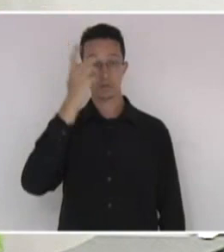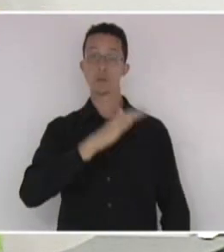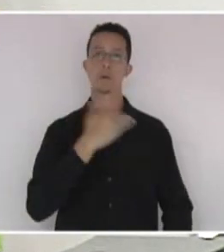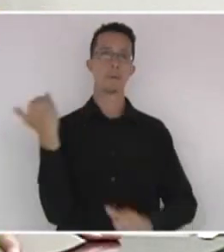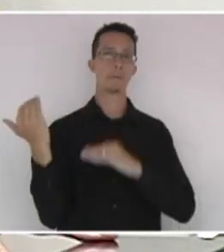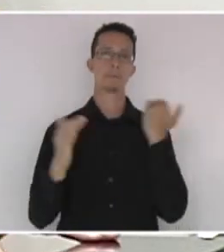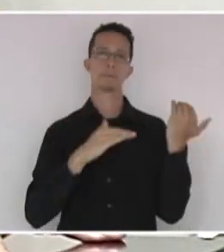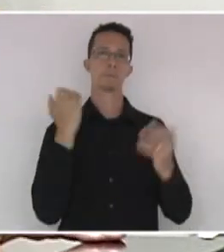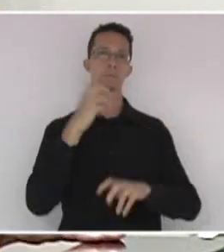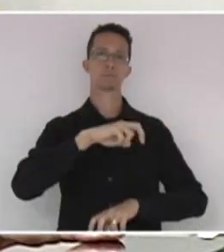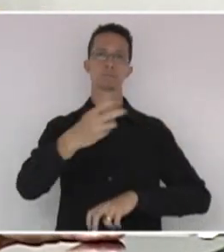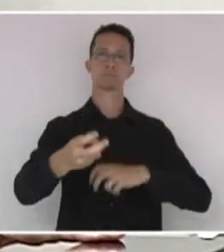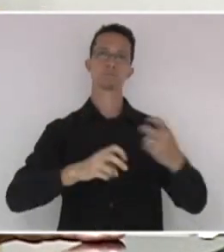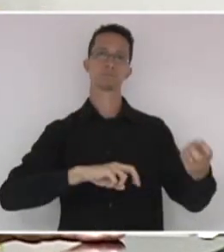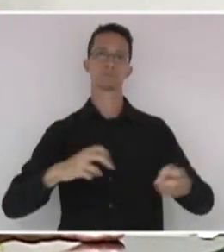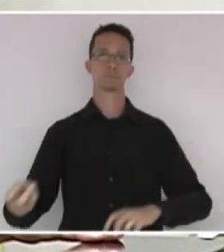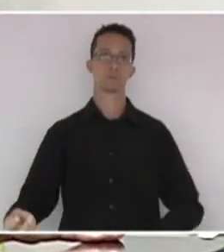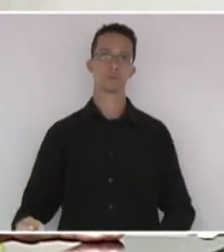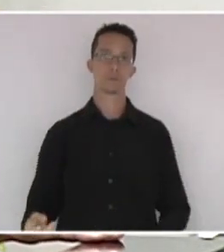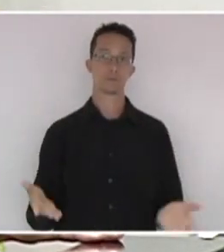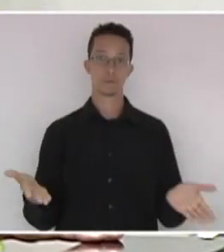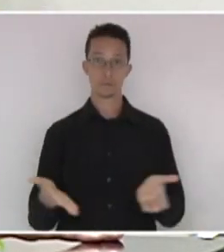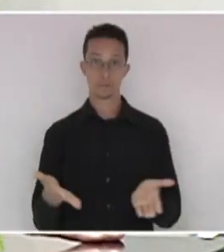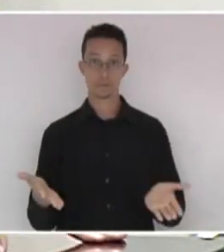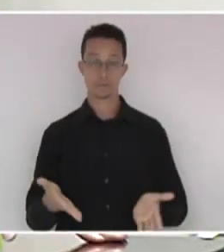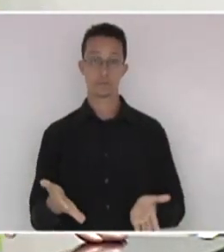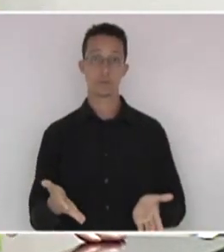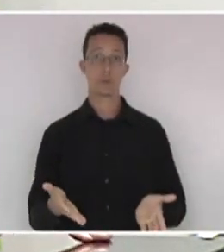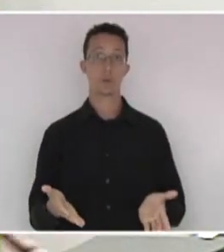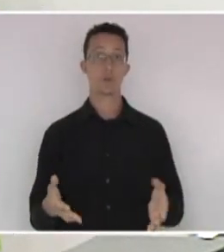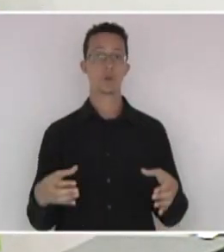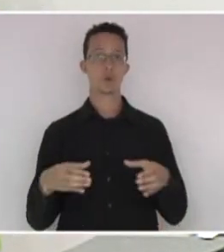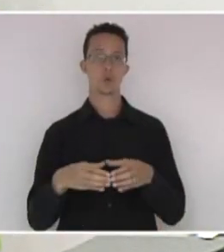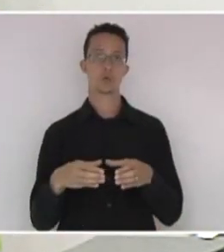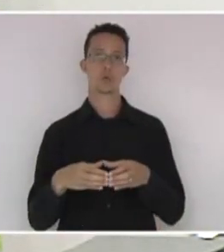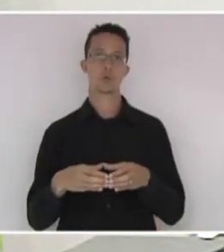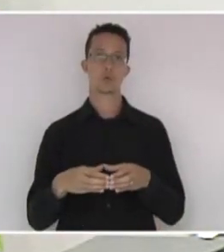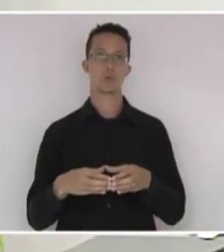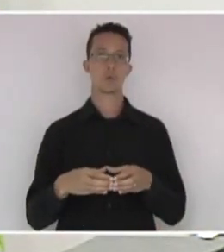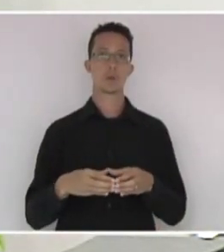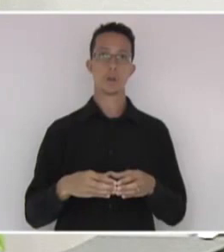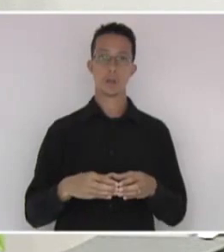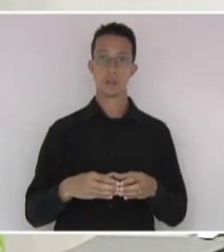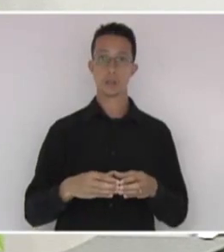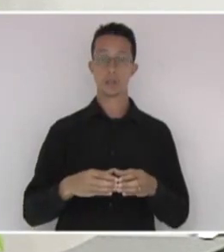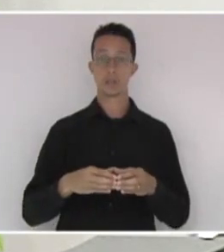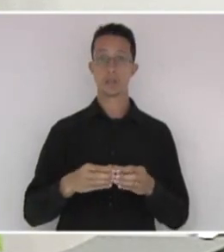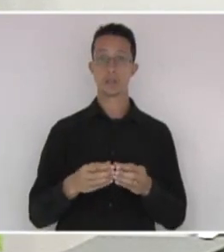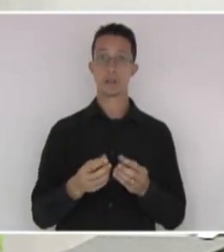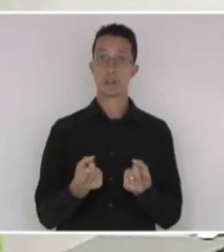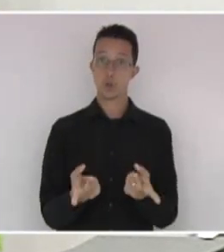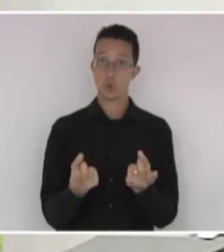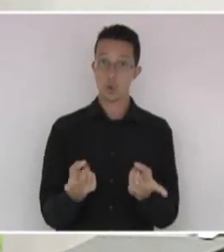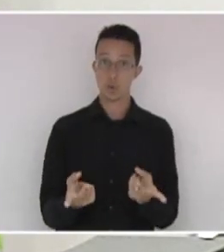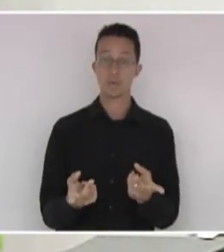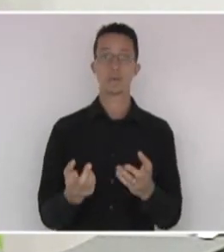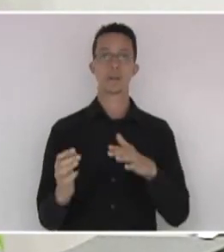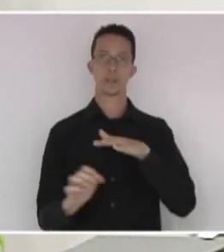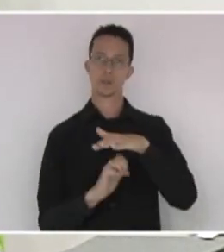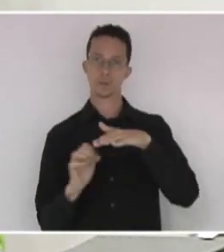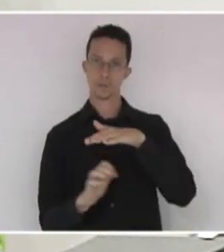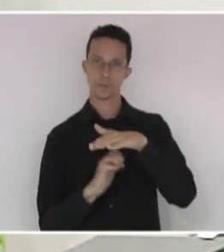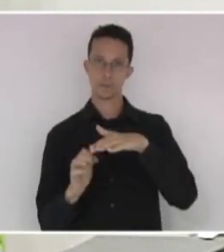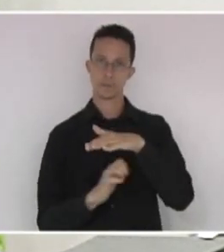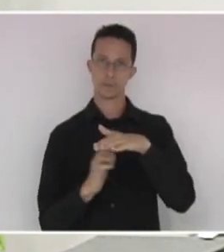hoje a Federação do Estado do Espírito Santo, a Federação de Comércio e Indústria, traz um dado, deputado Silvio, que